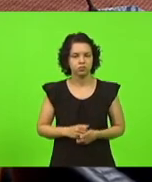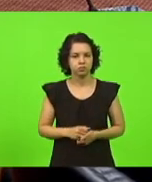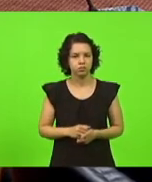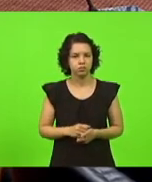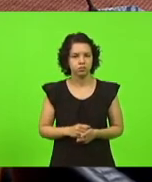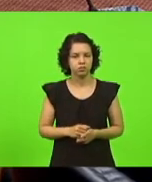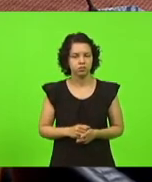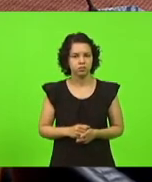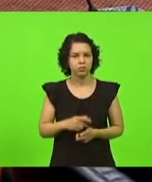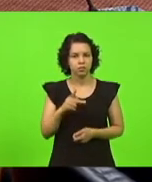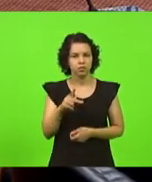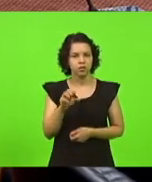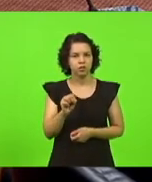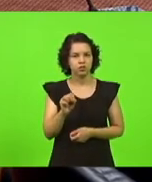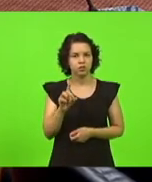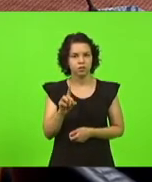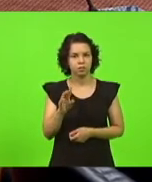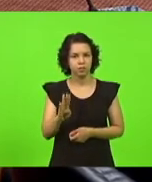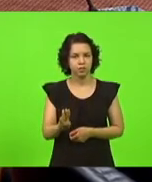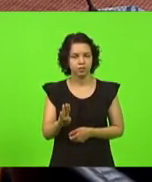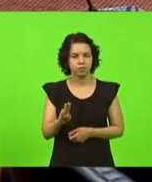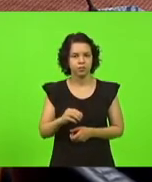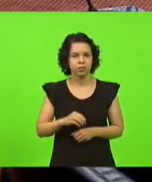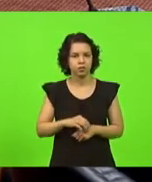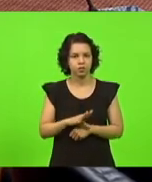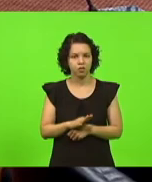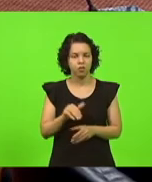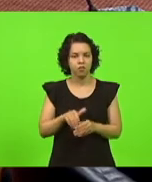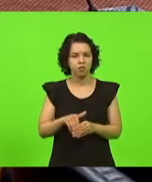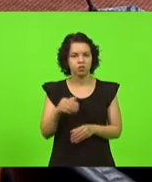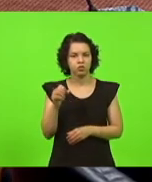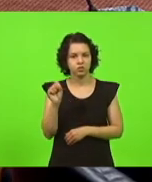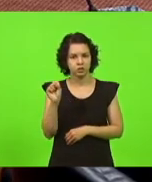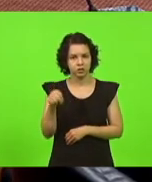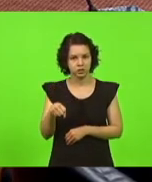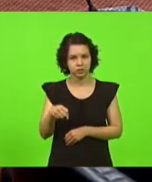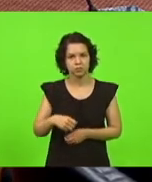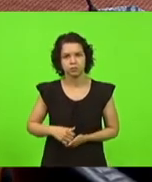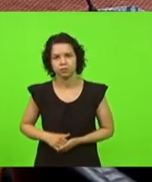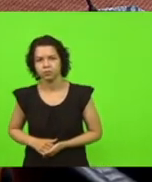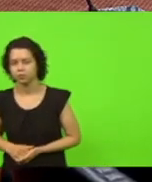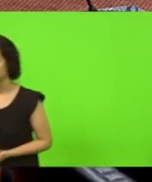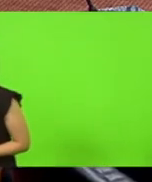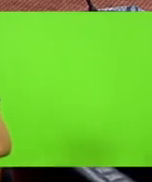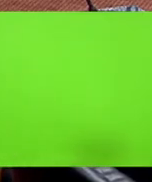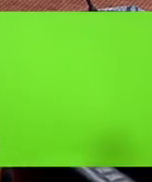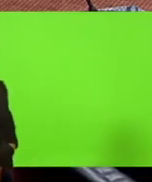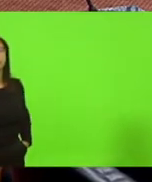do PSDB. PSDB vota sim, senhor presidente. PL vota sim.